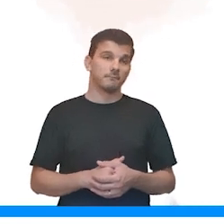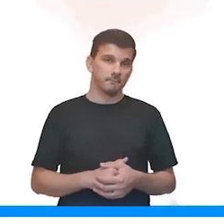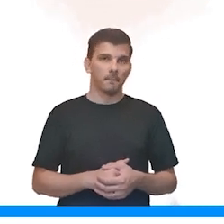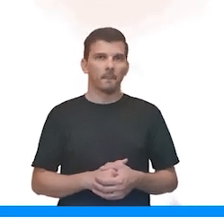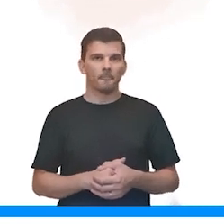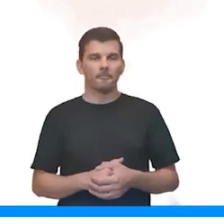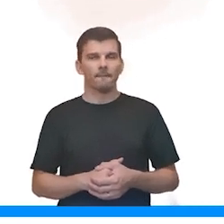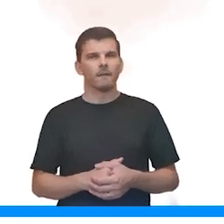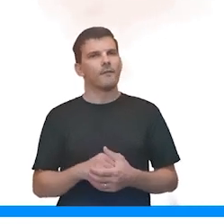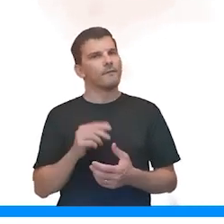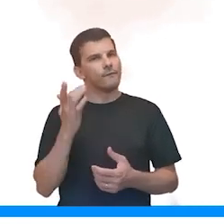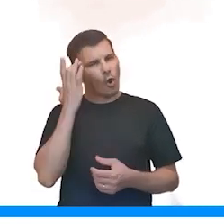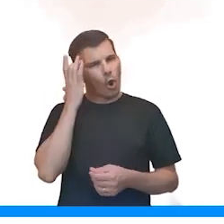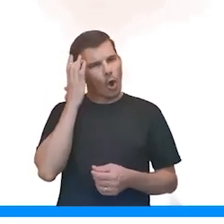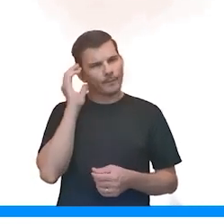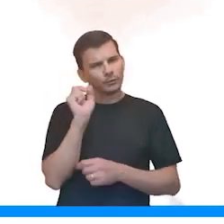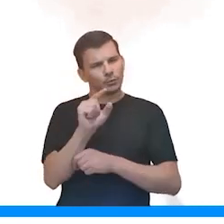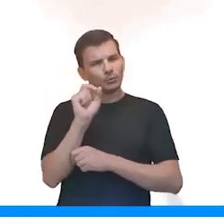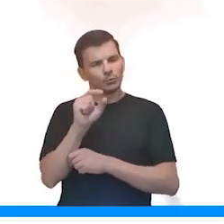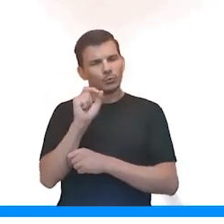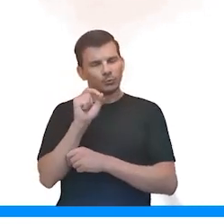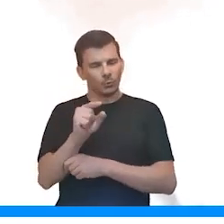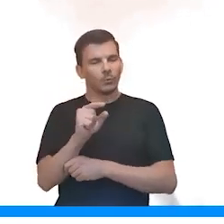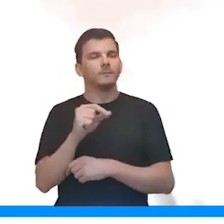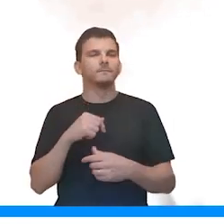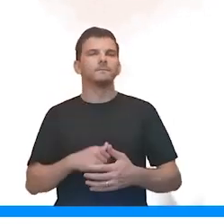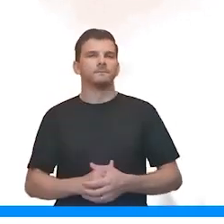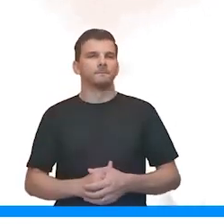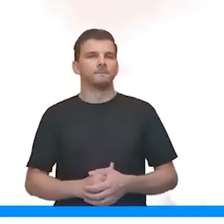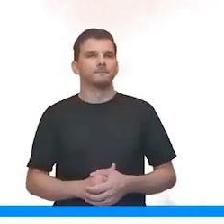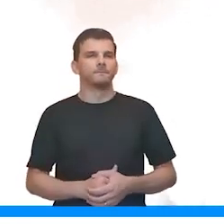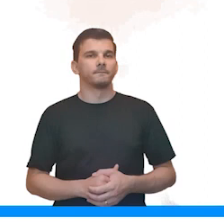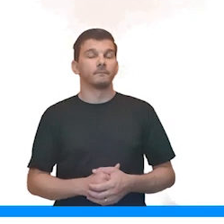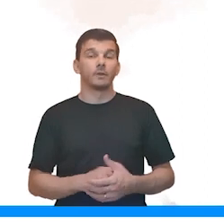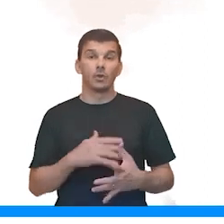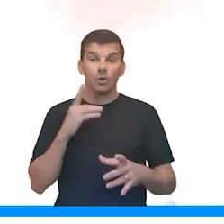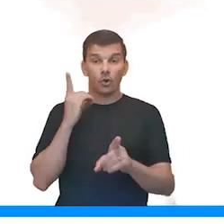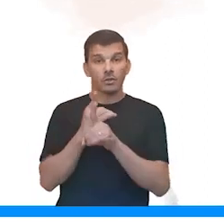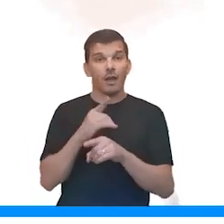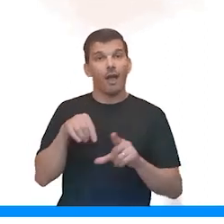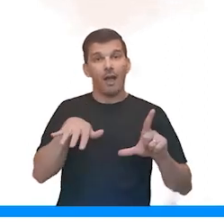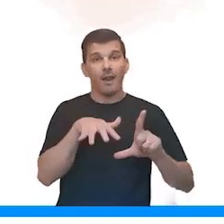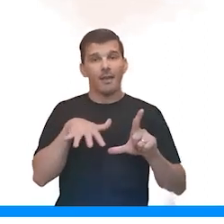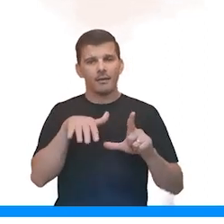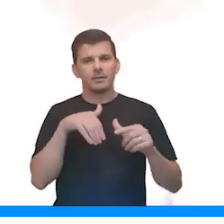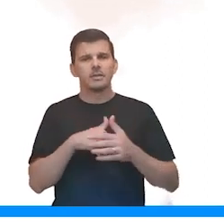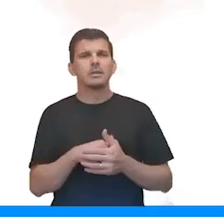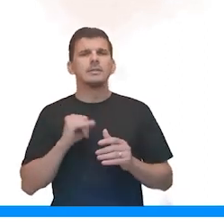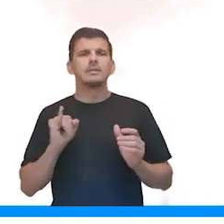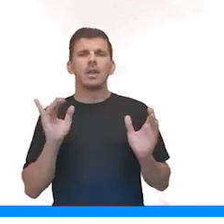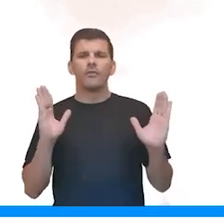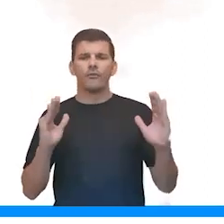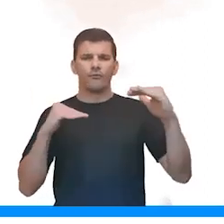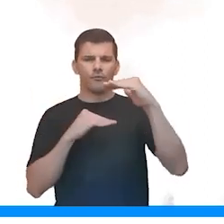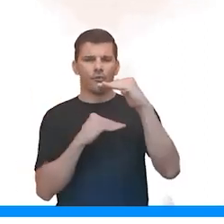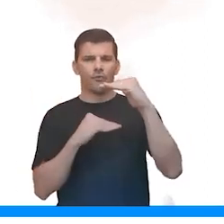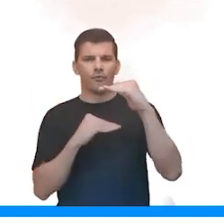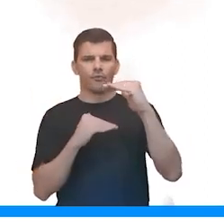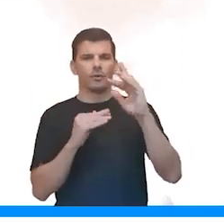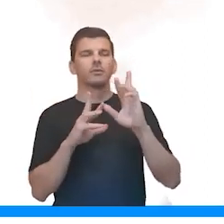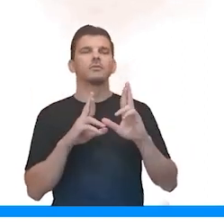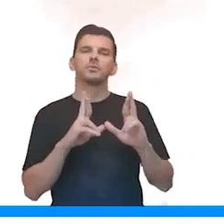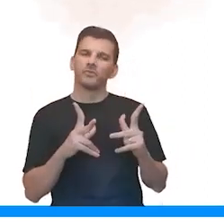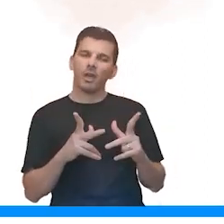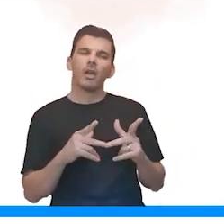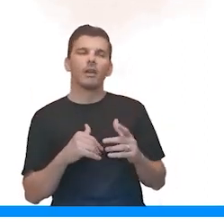base vezes altura, tá bom? dividido por 2, é só achar a área de um triângulo. Se